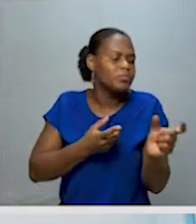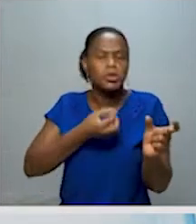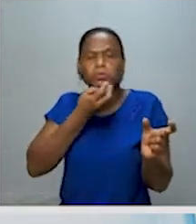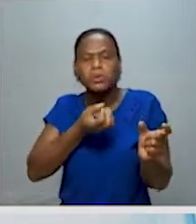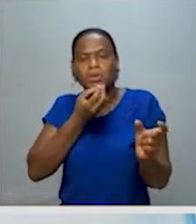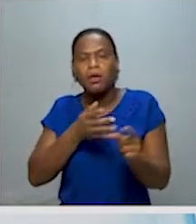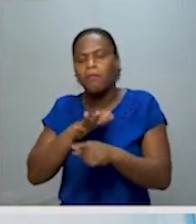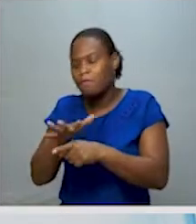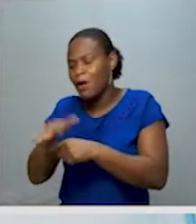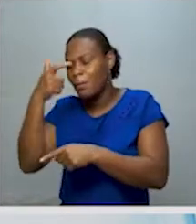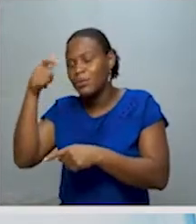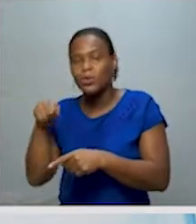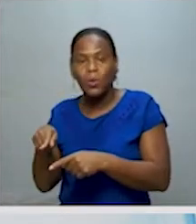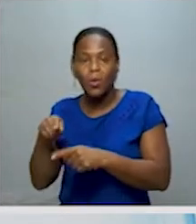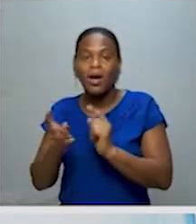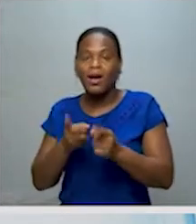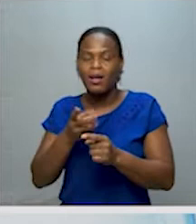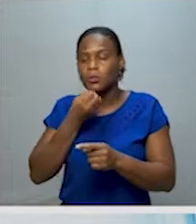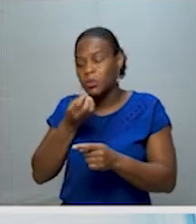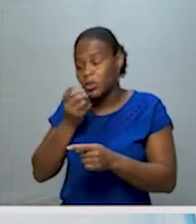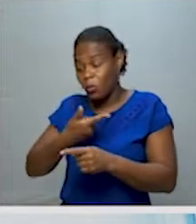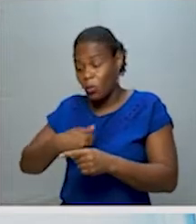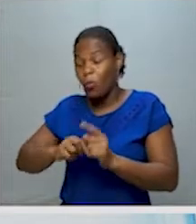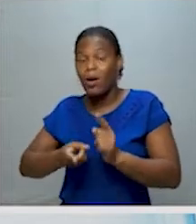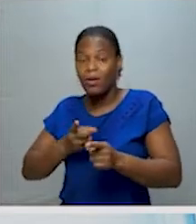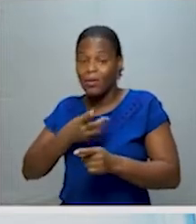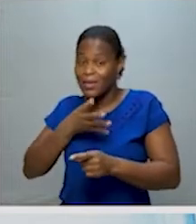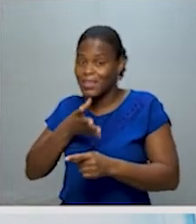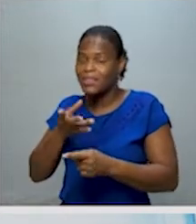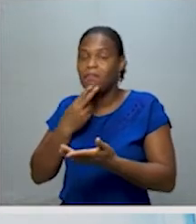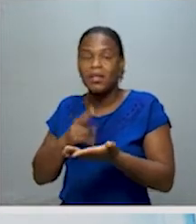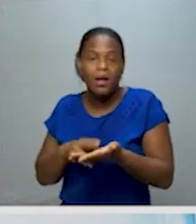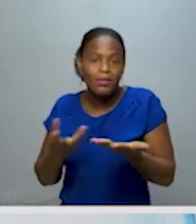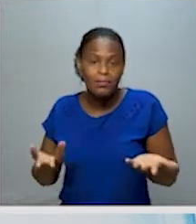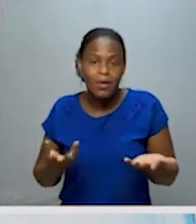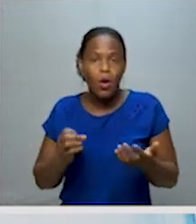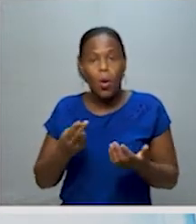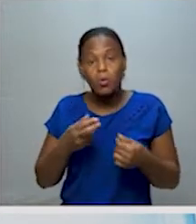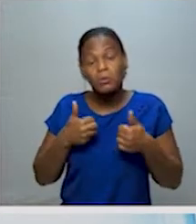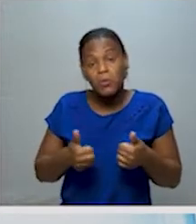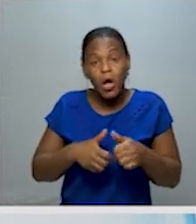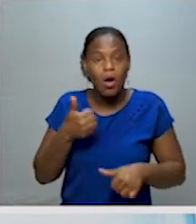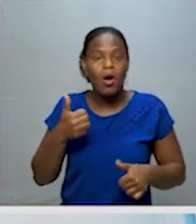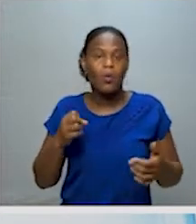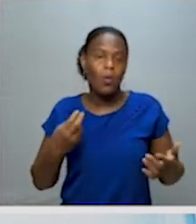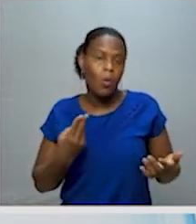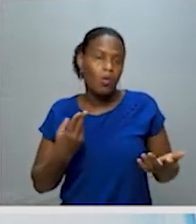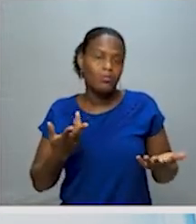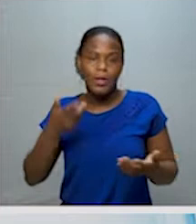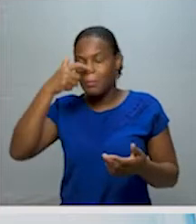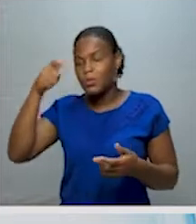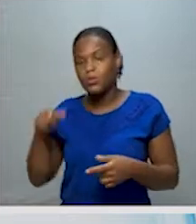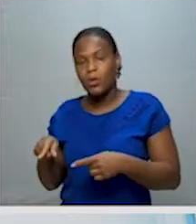utilizaremos para convencer aquela pessoa que o nosso argumento, ou aquilo que nós estamos a dizer, é verdadeiro, ou é correto, ou